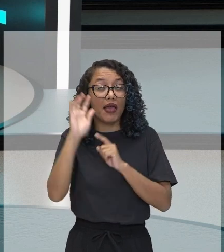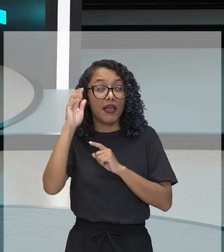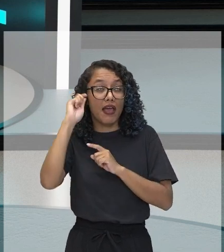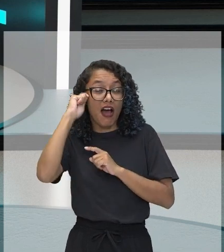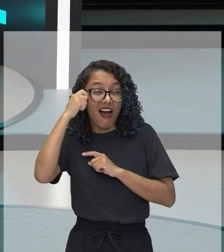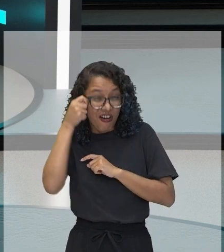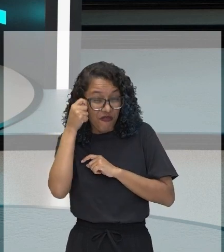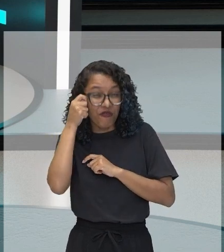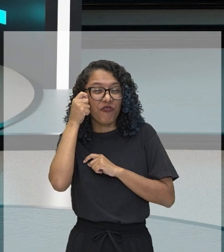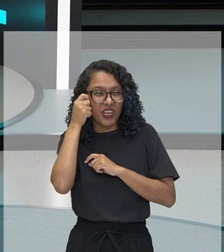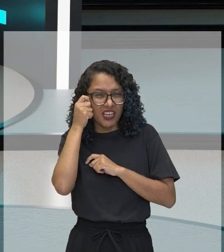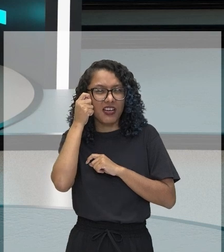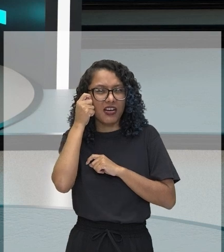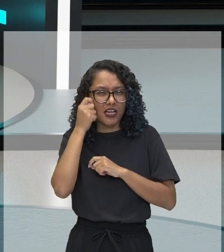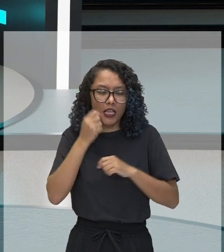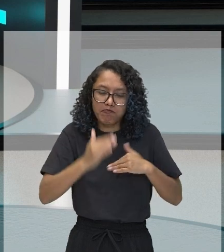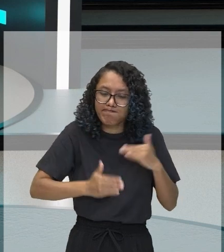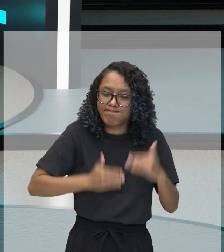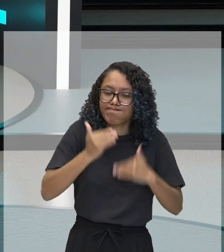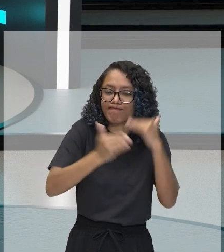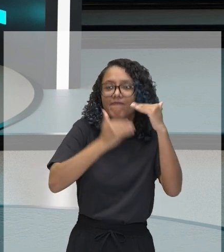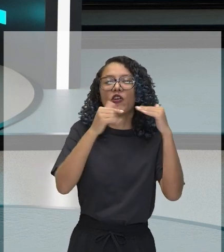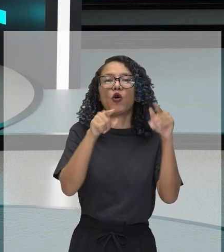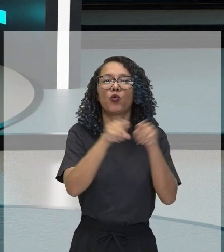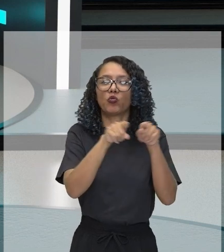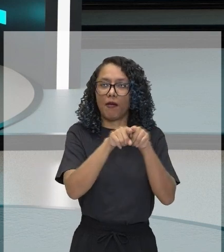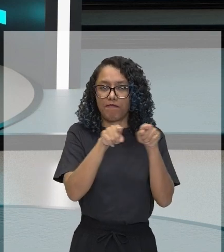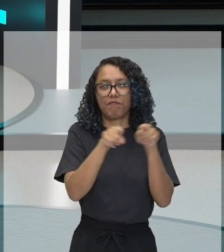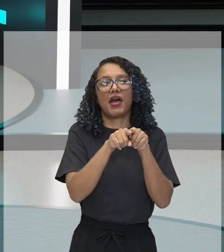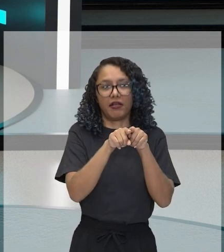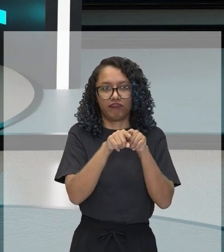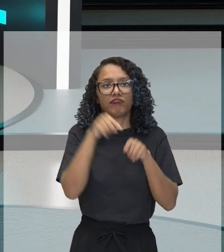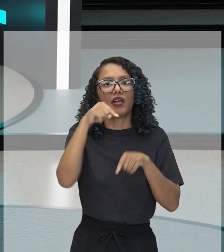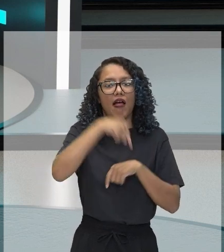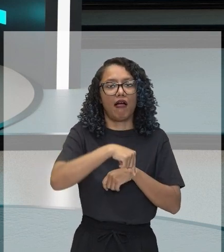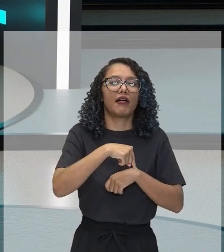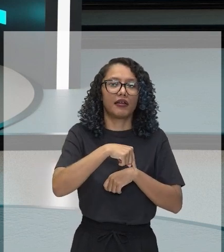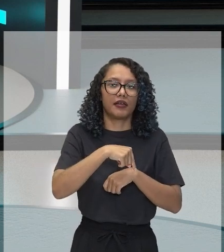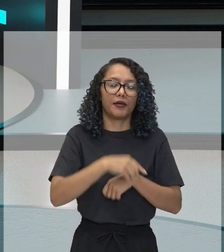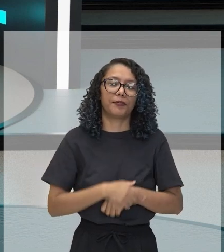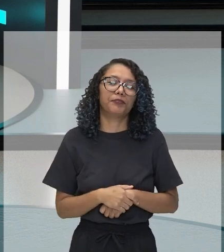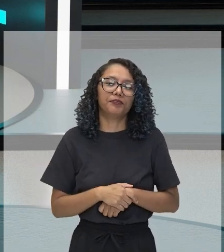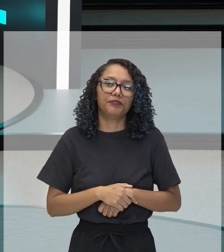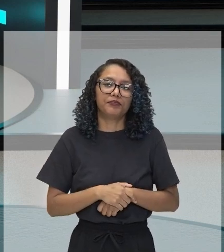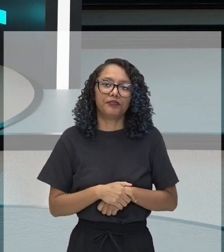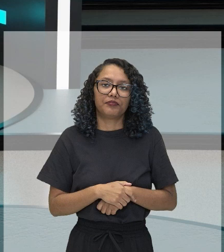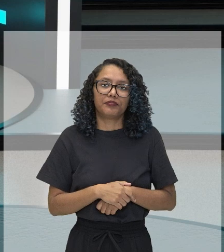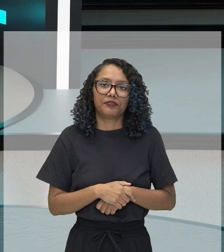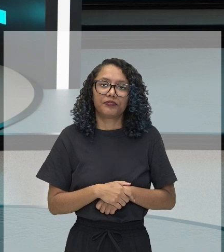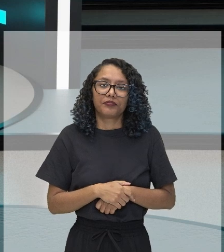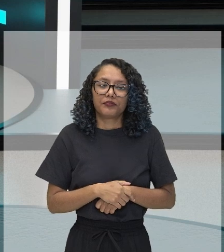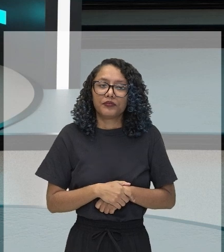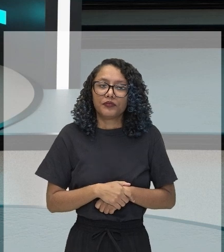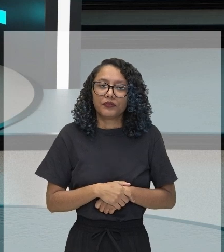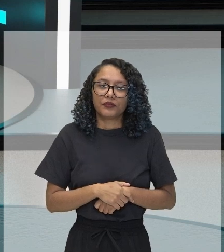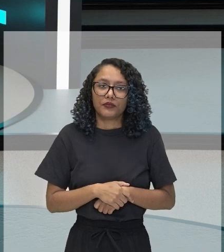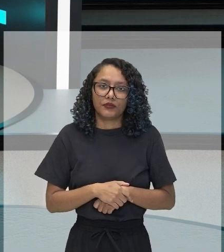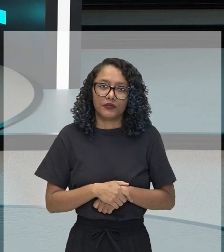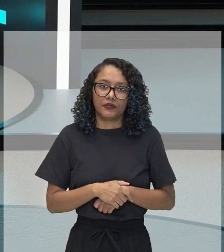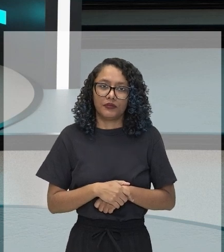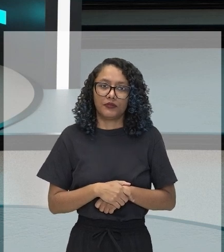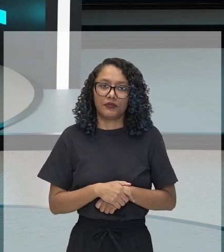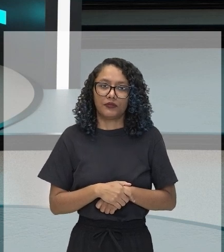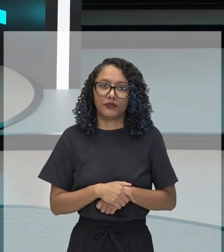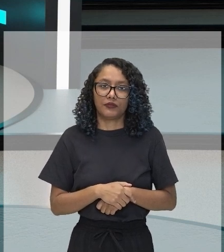nossa formação cultural. Então, uma dança traz em si muitas danças, elas apontam